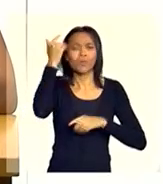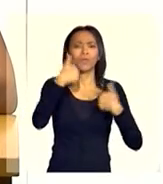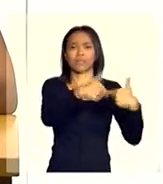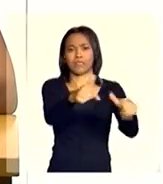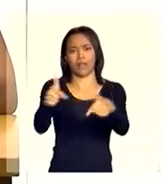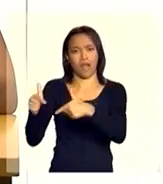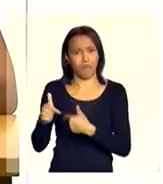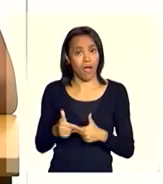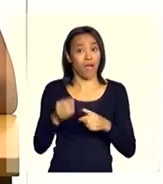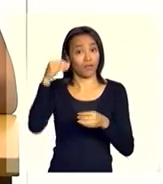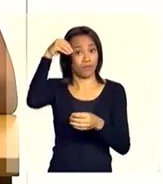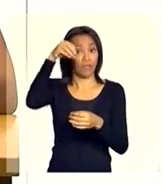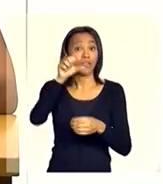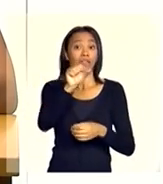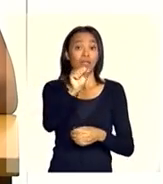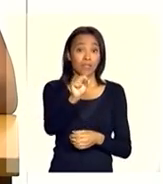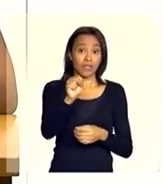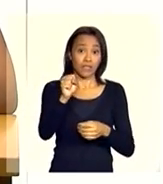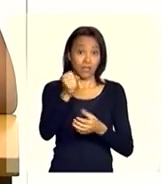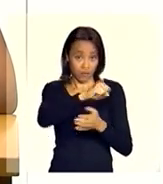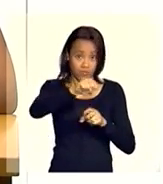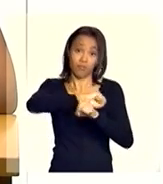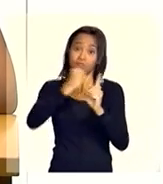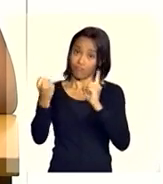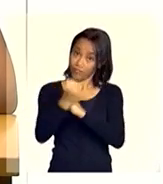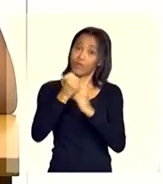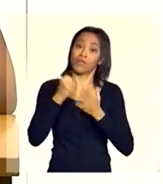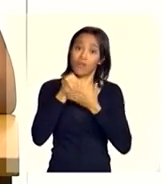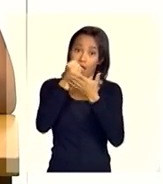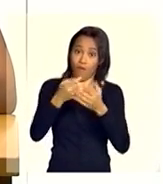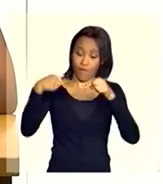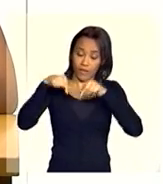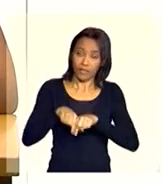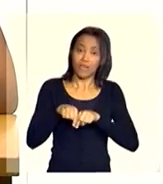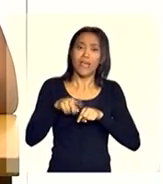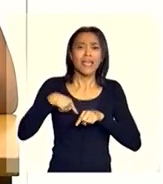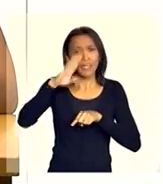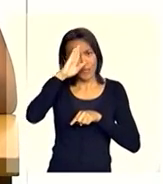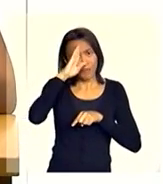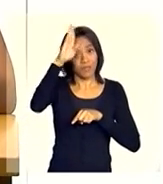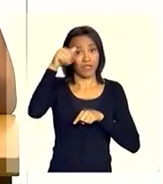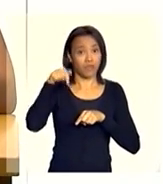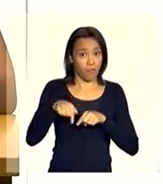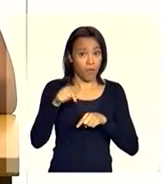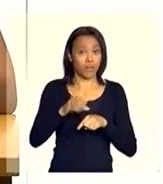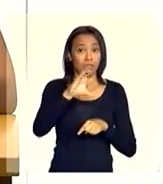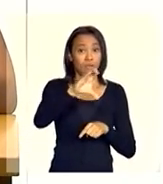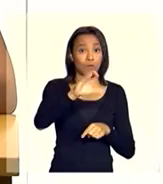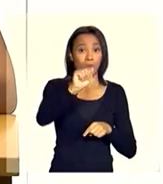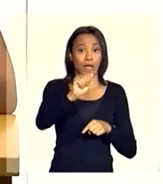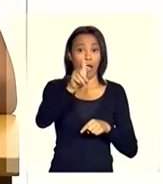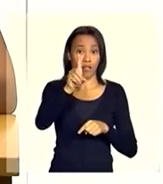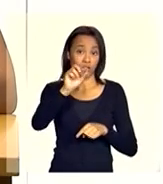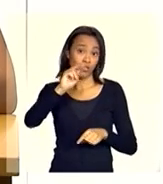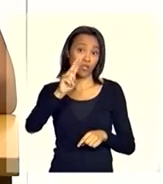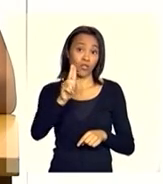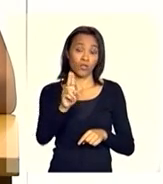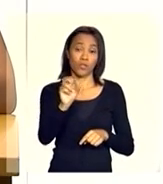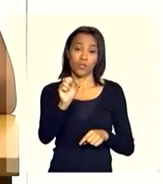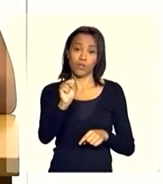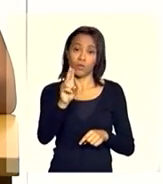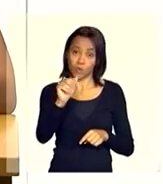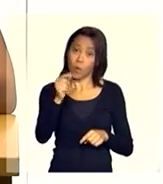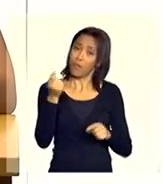do sistema único de assistência social esses três módulos são os principais do cadsuas que devem ser preenchidos e